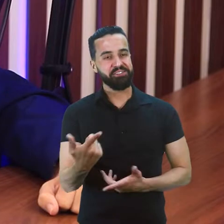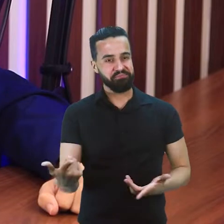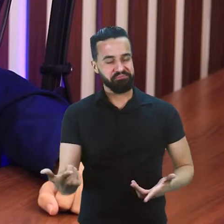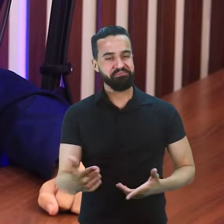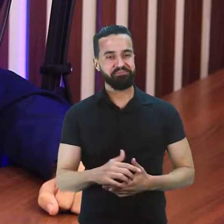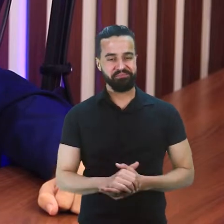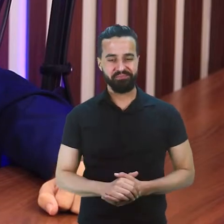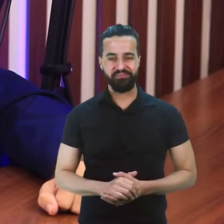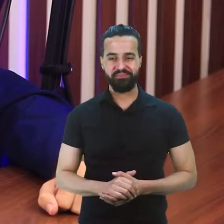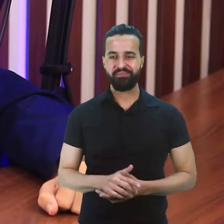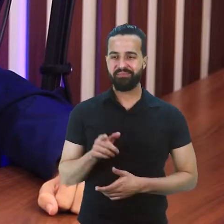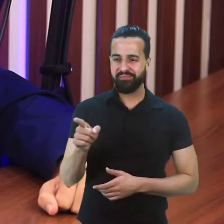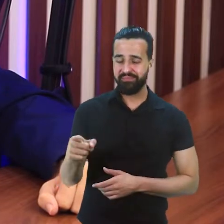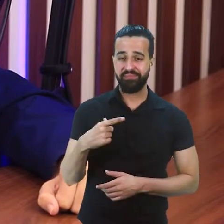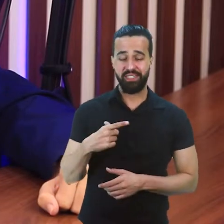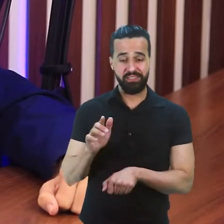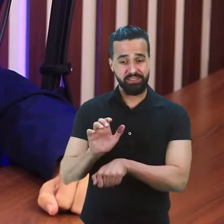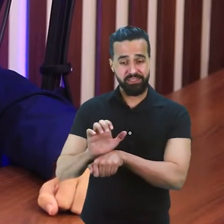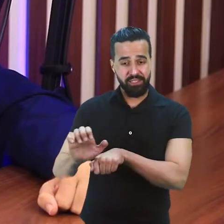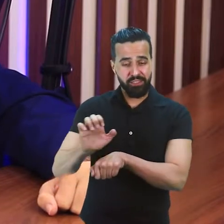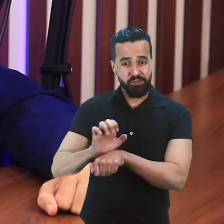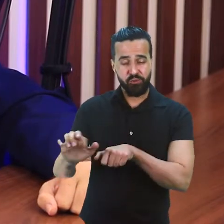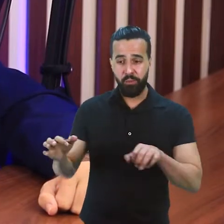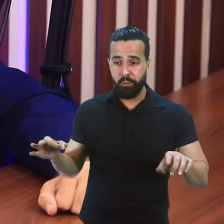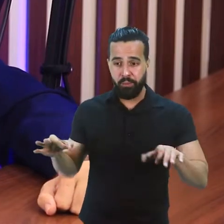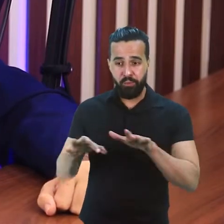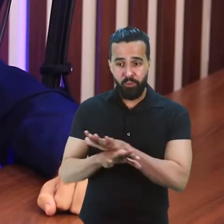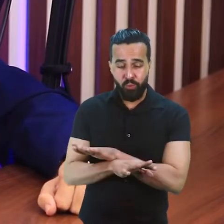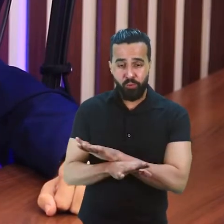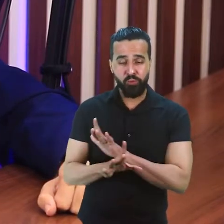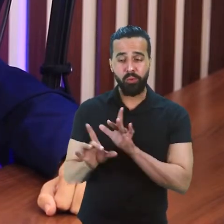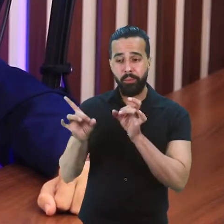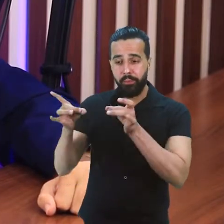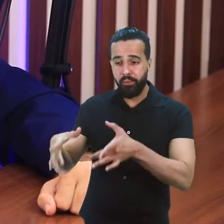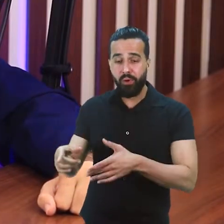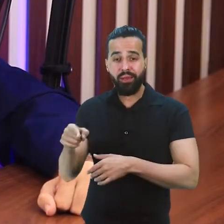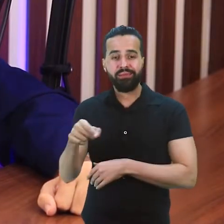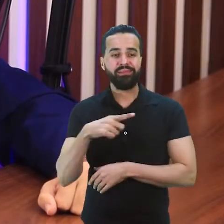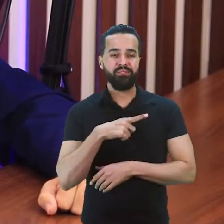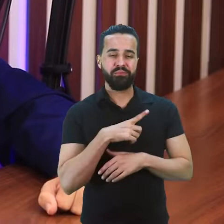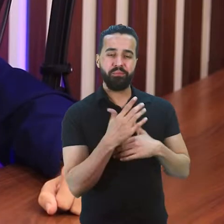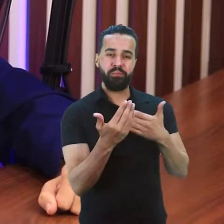lá, Antônio, eu saí, teve uma seleção na Ambev para